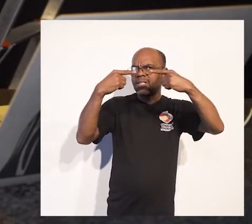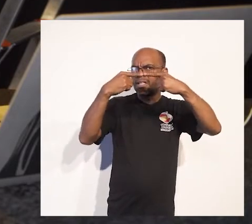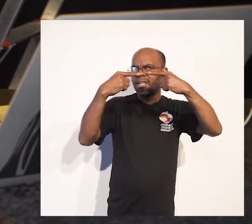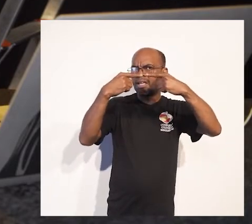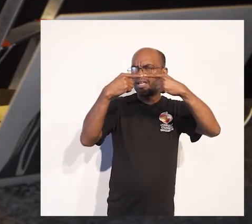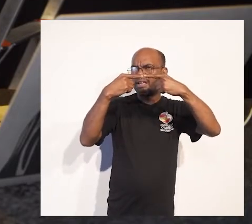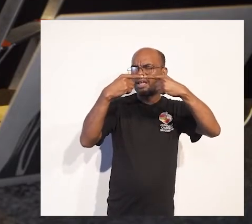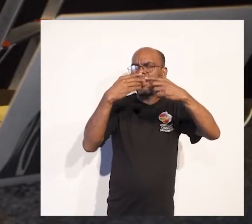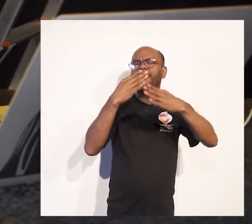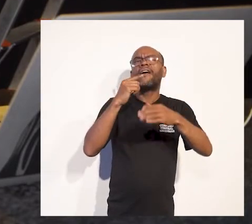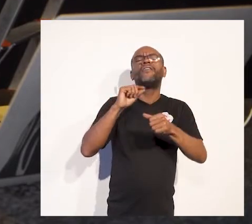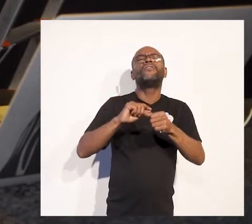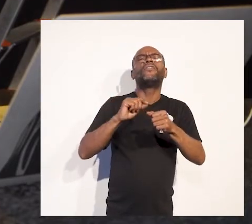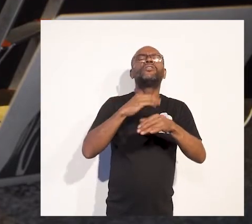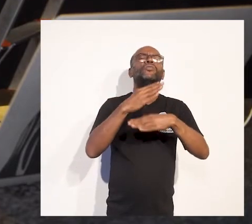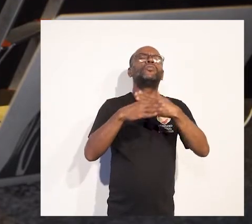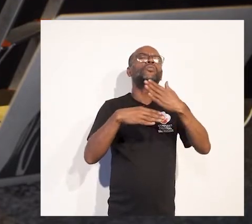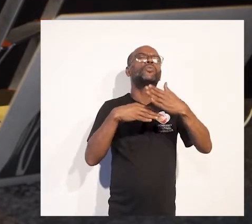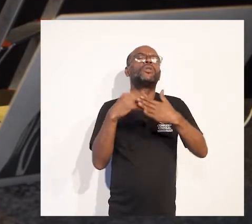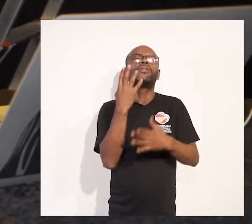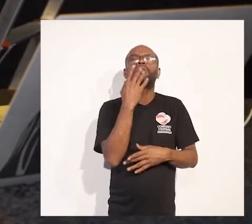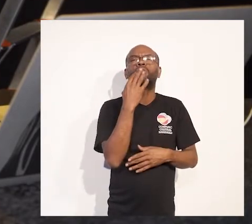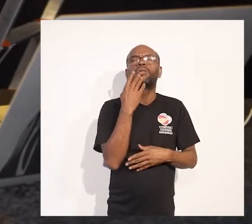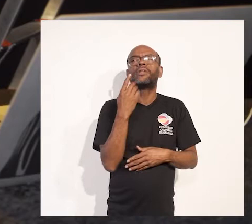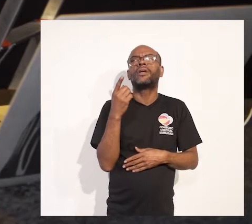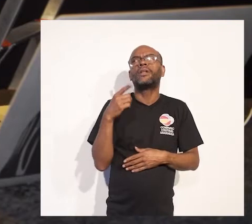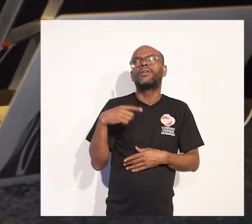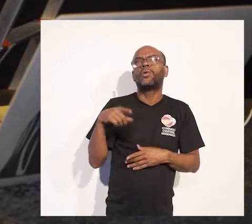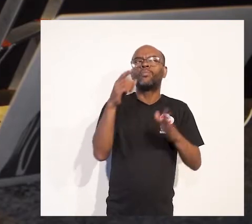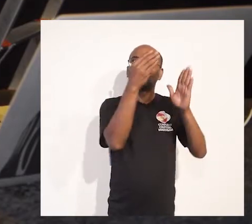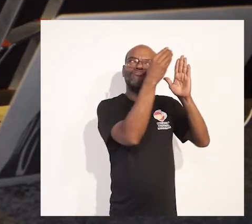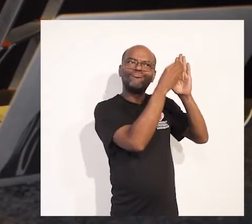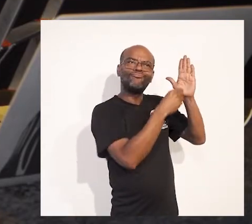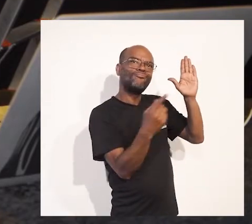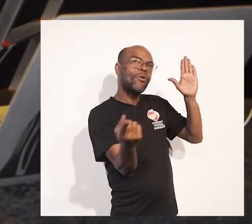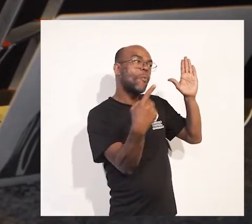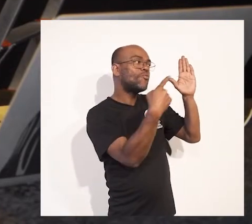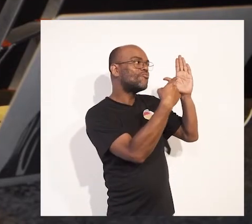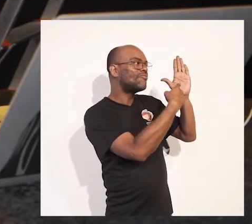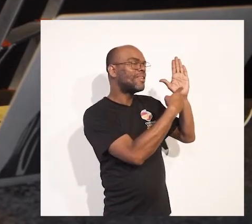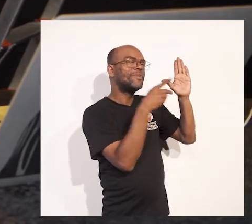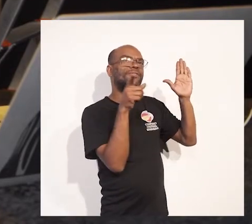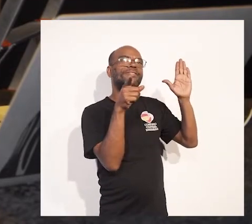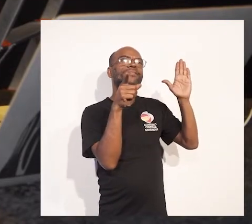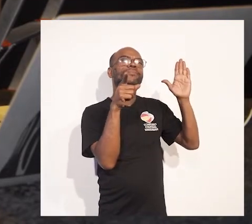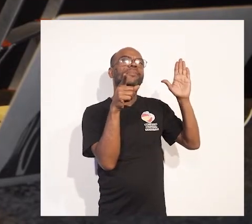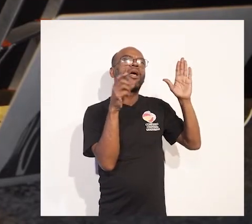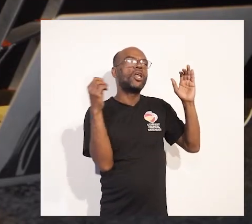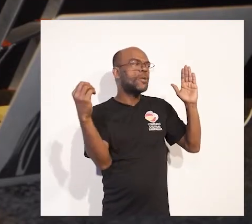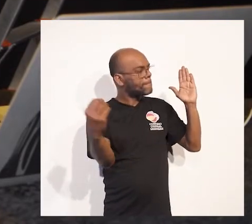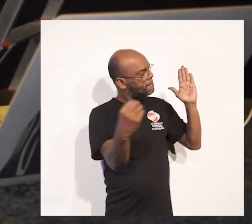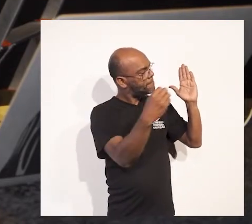cores que a gente conhece e que estão dentro daquele gráfico que eu pedi para vocês lembrarem, aquele gráfico de radiação de